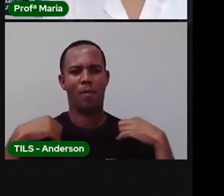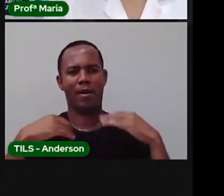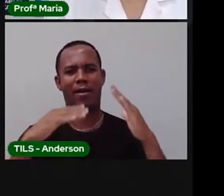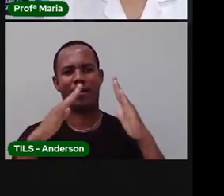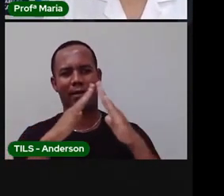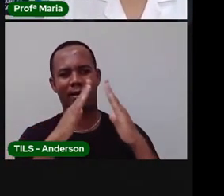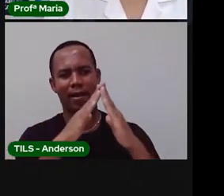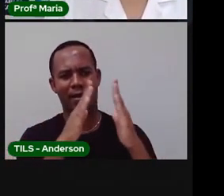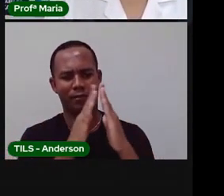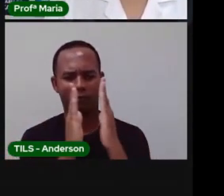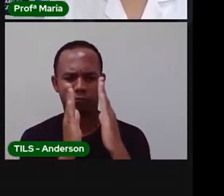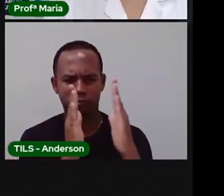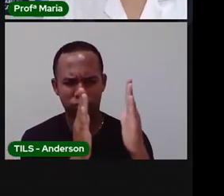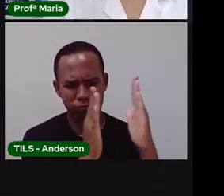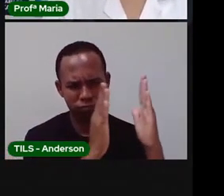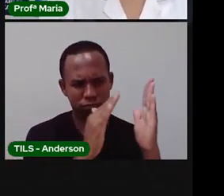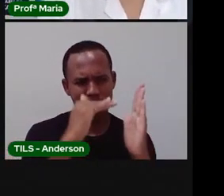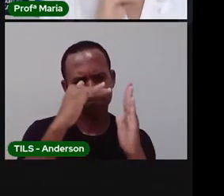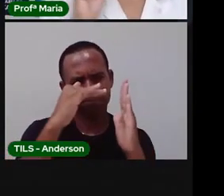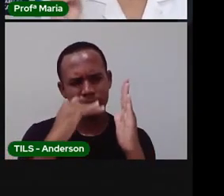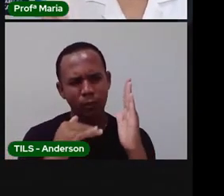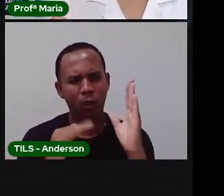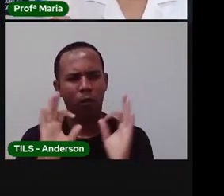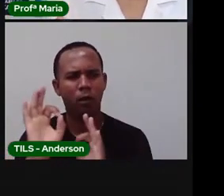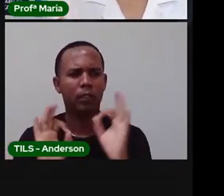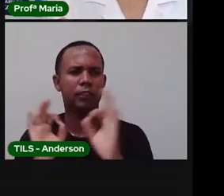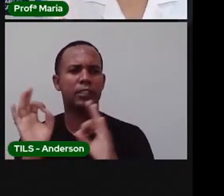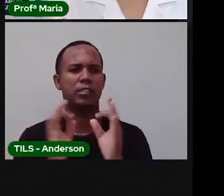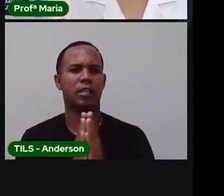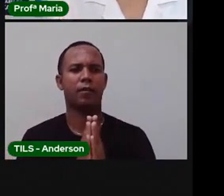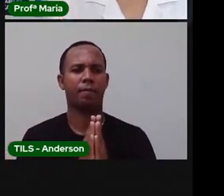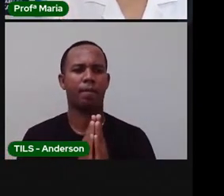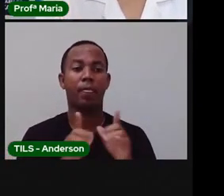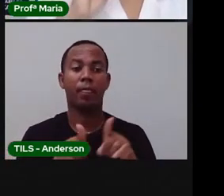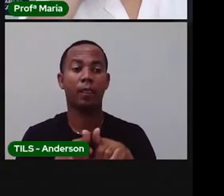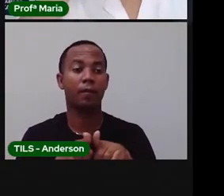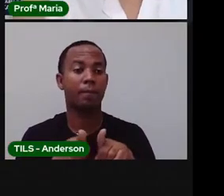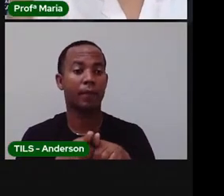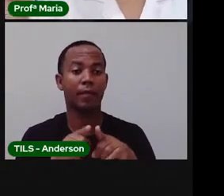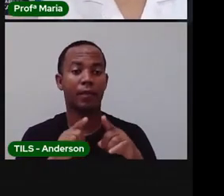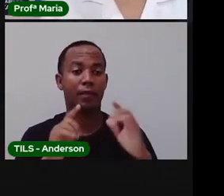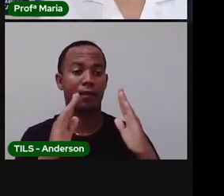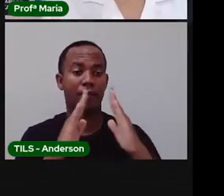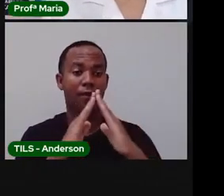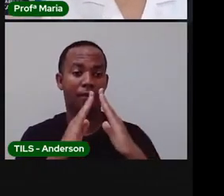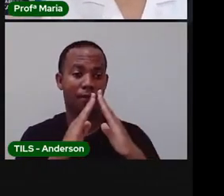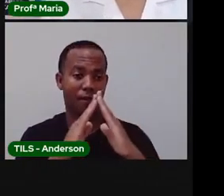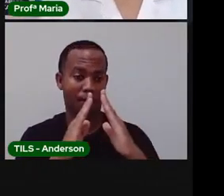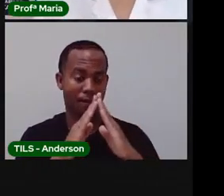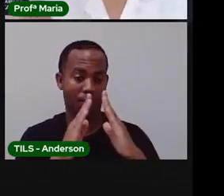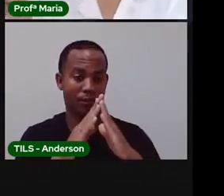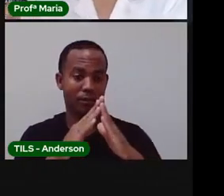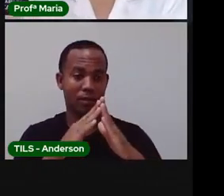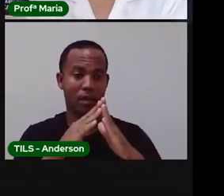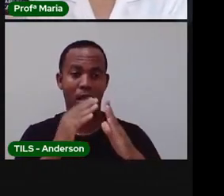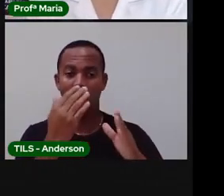Então, a reciclagem é a mesma coisa. Na cozinha da casa da gente, as coisas não ficam separadas? O material de limpeza vai